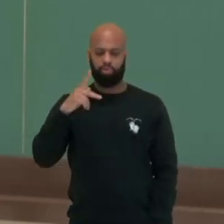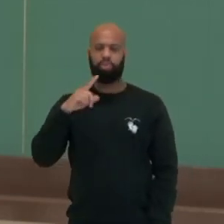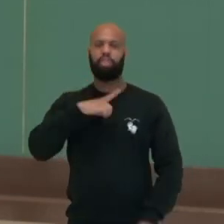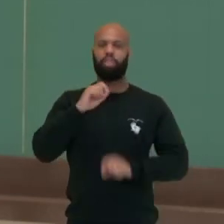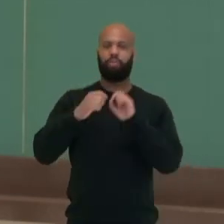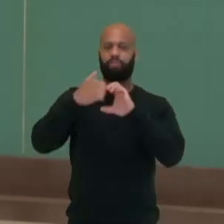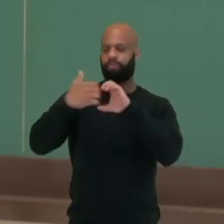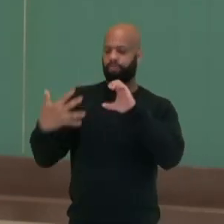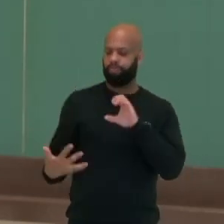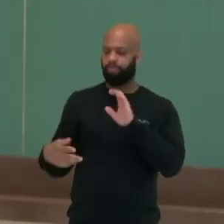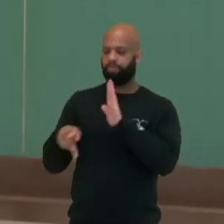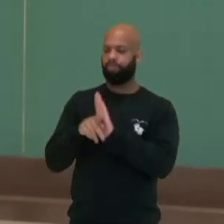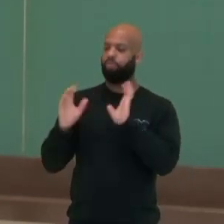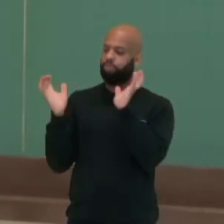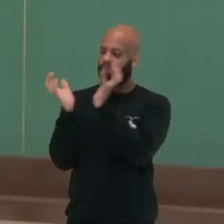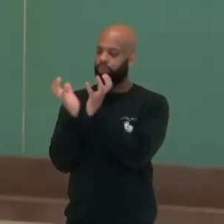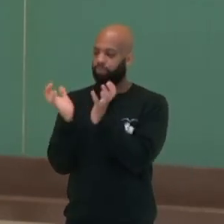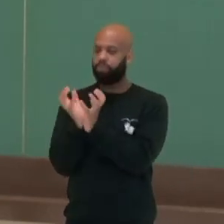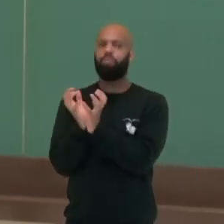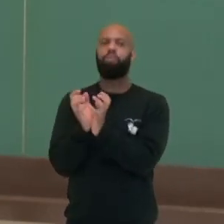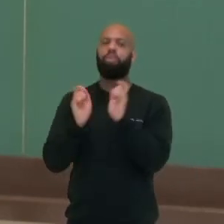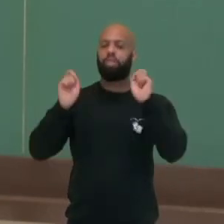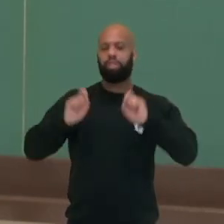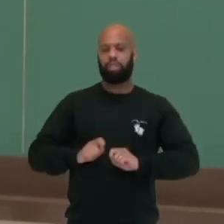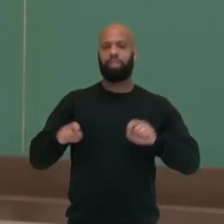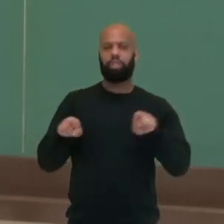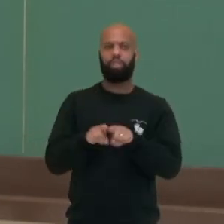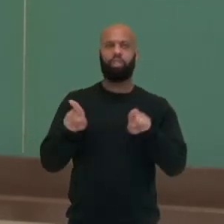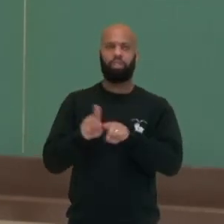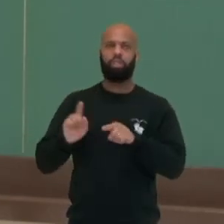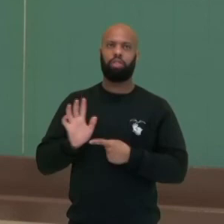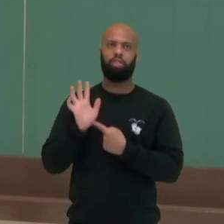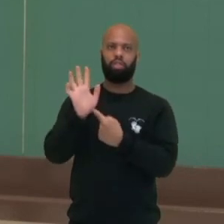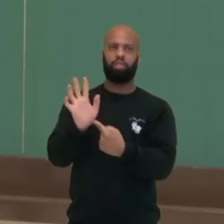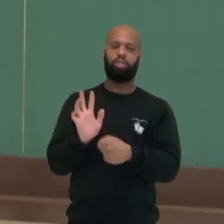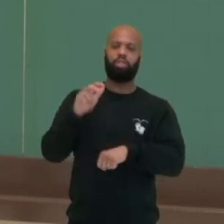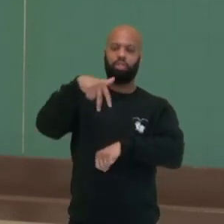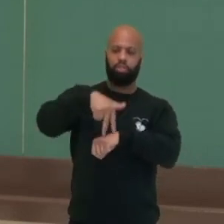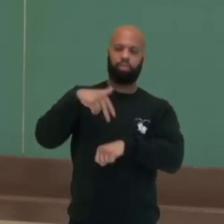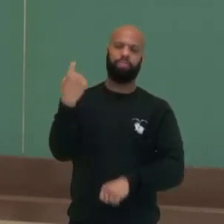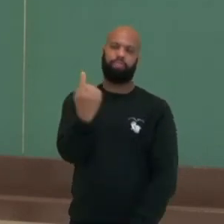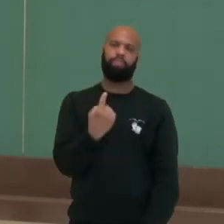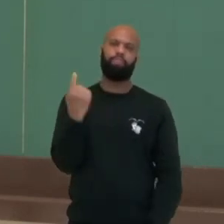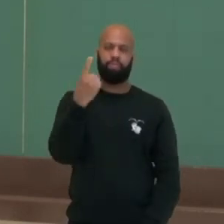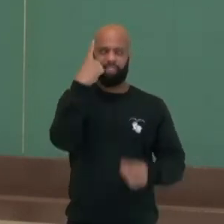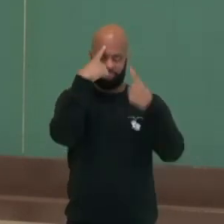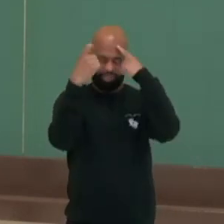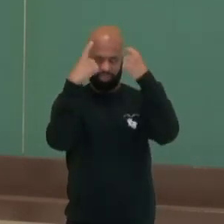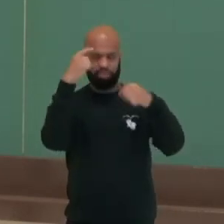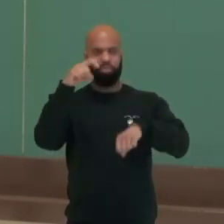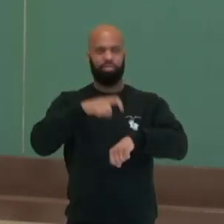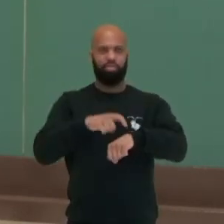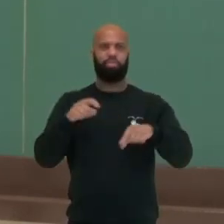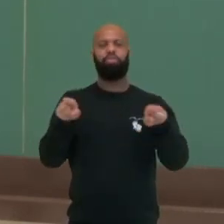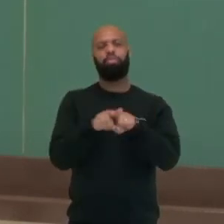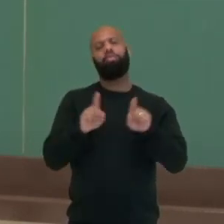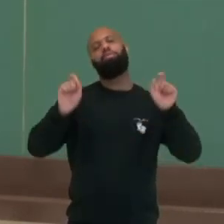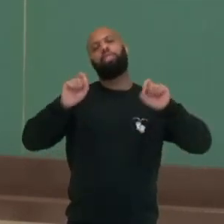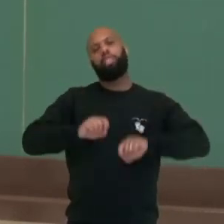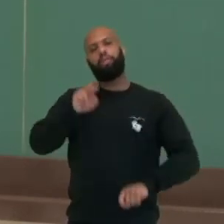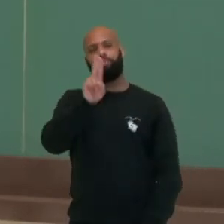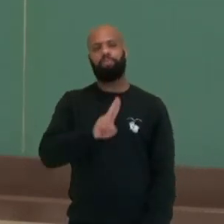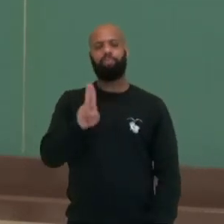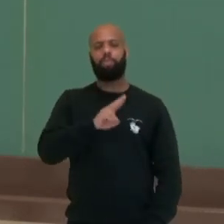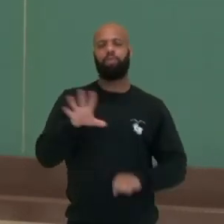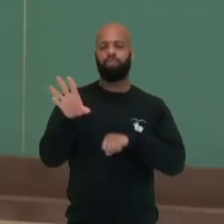da performance do grupo com possibilidades de improvisos, né? Ele pode utilizar todo